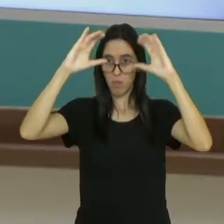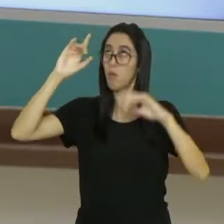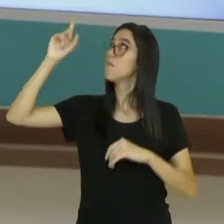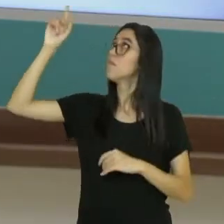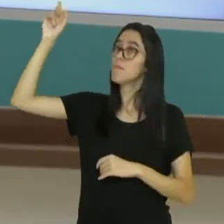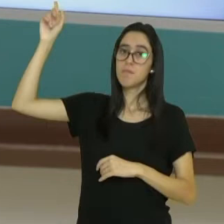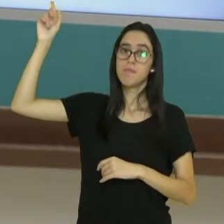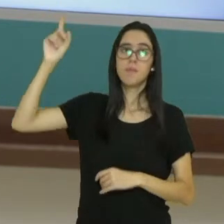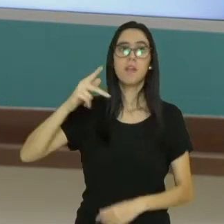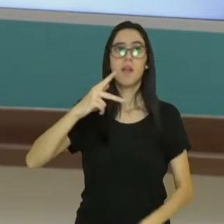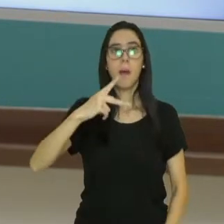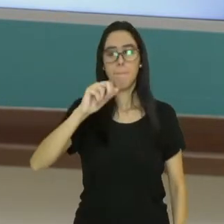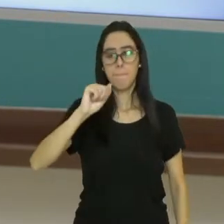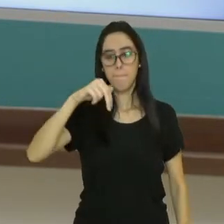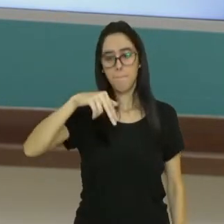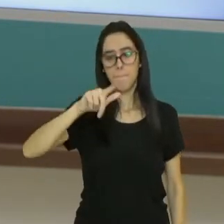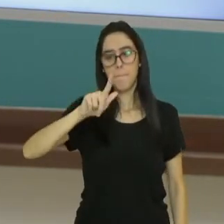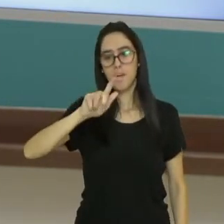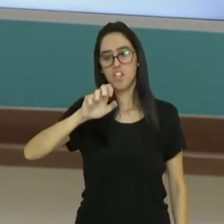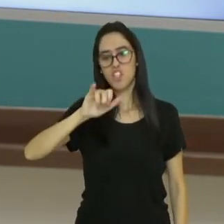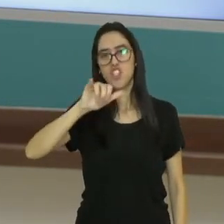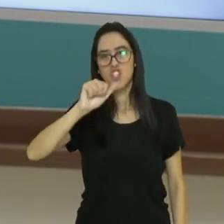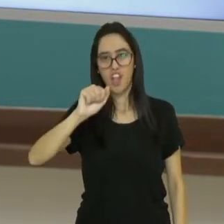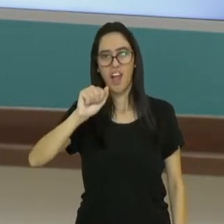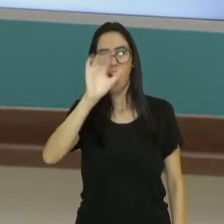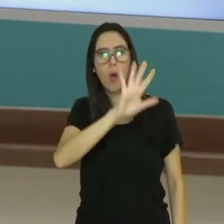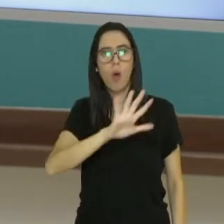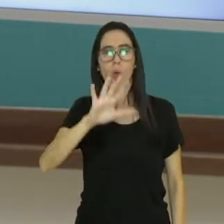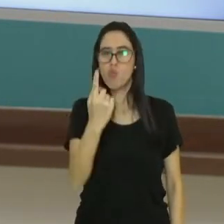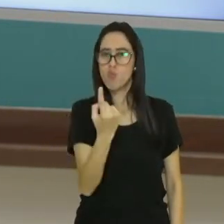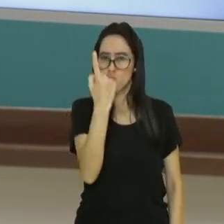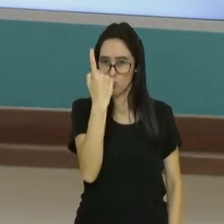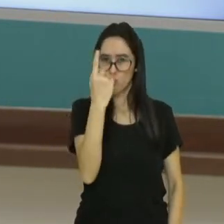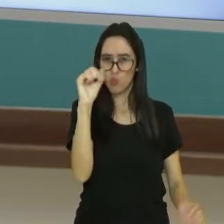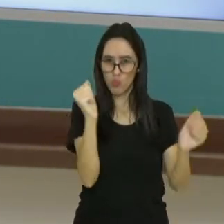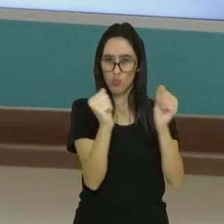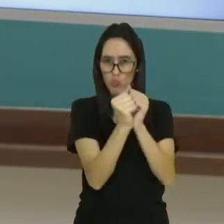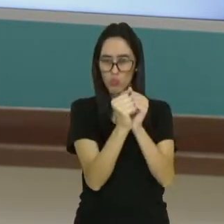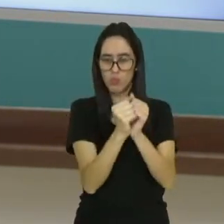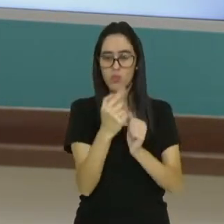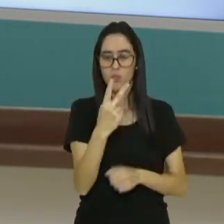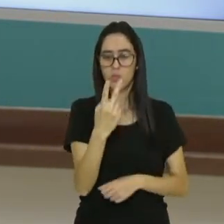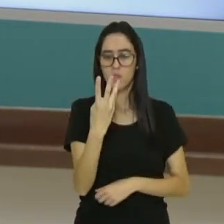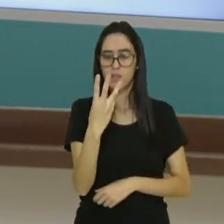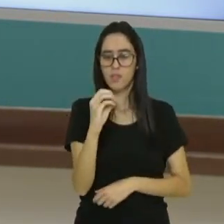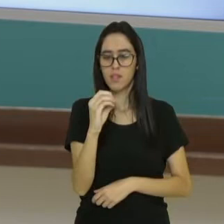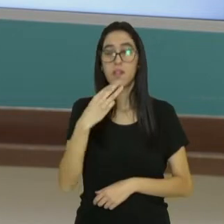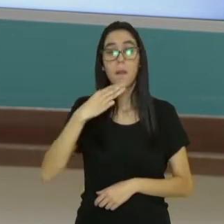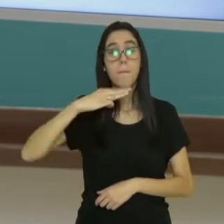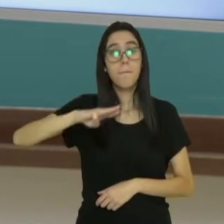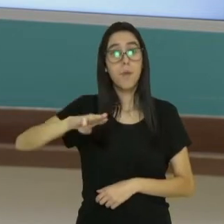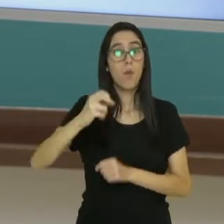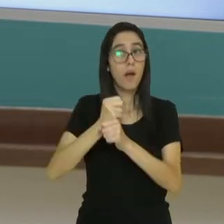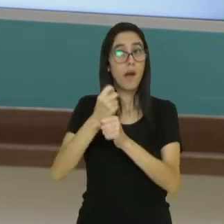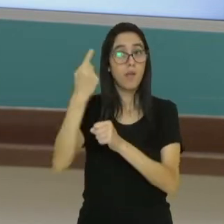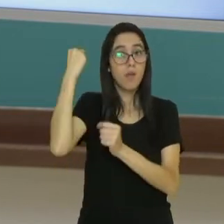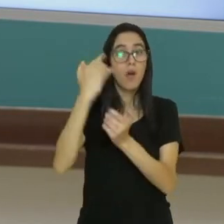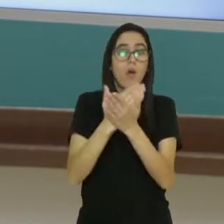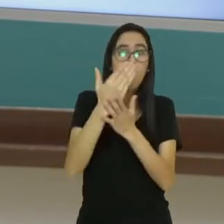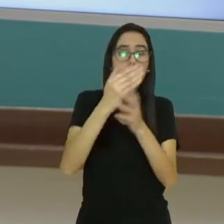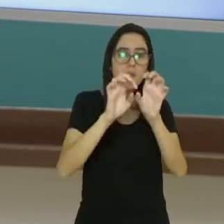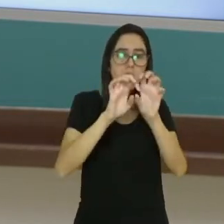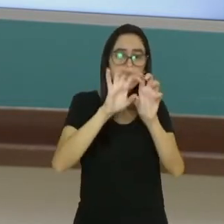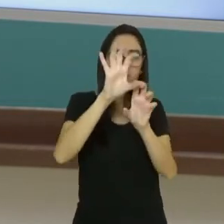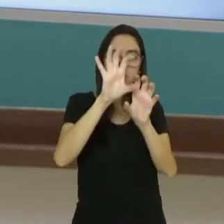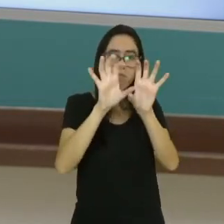a Pangeia, o supercontinente, que há 230 milhões de anos atrás começa a se